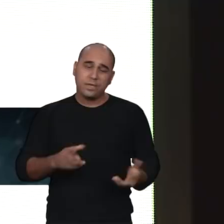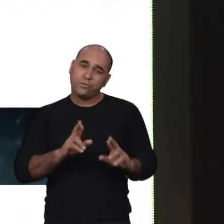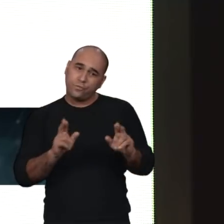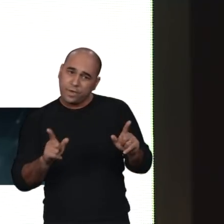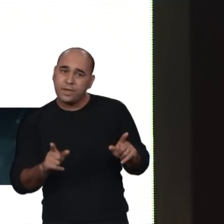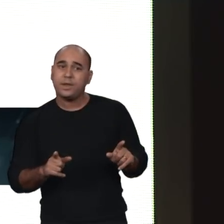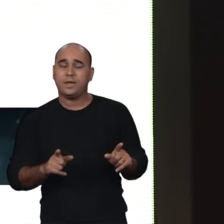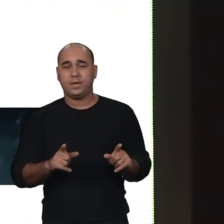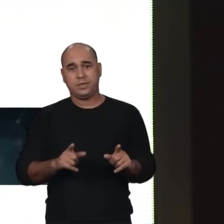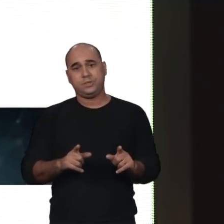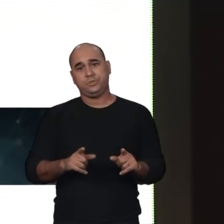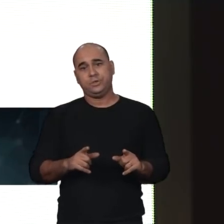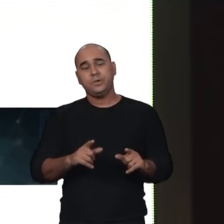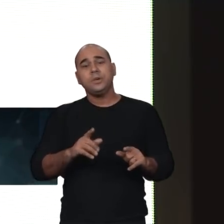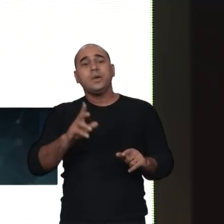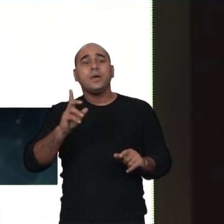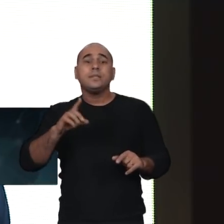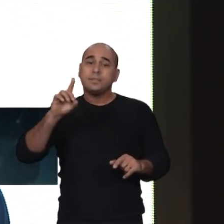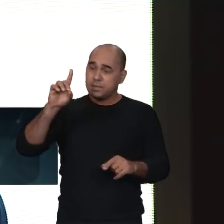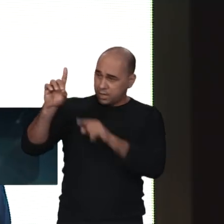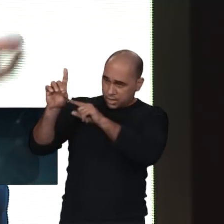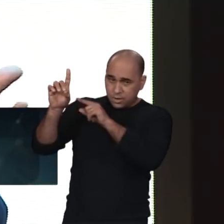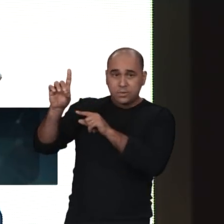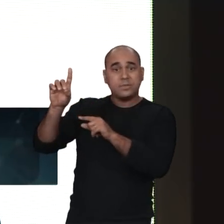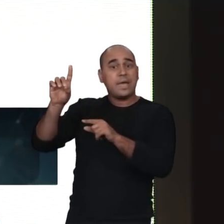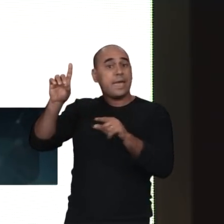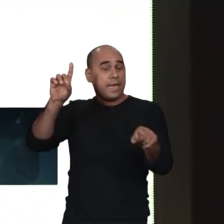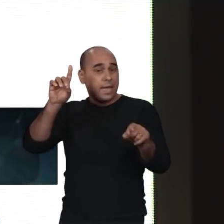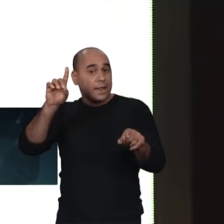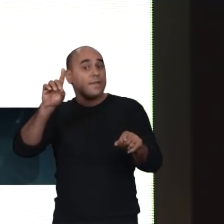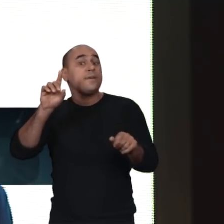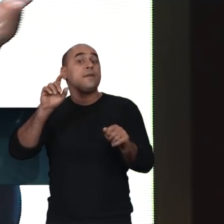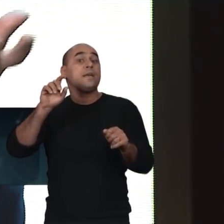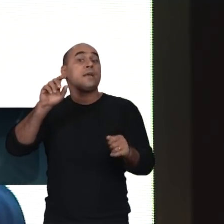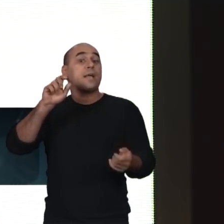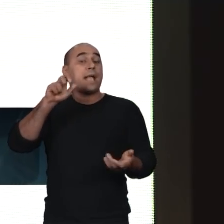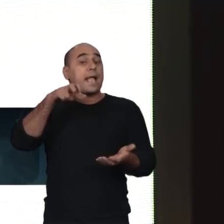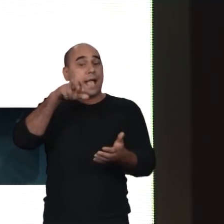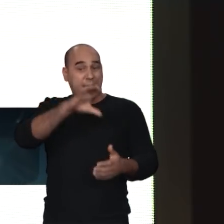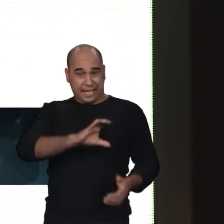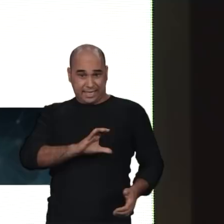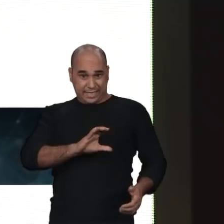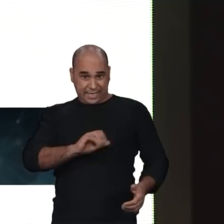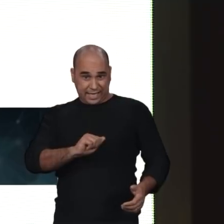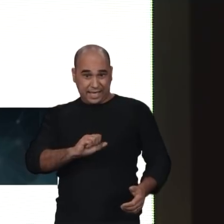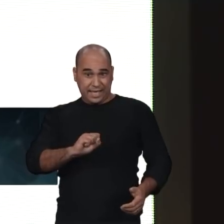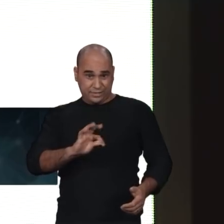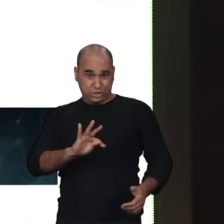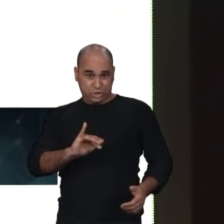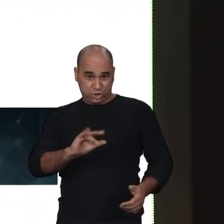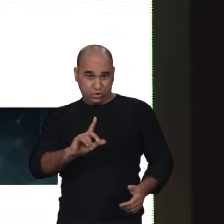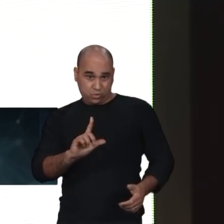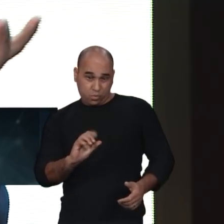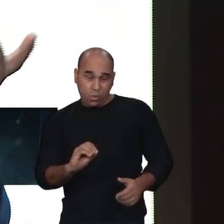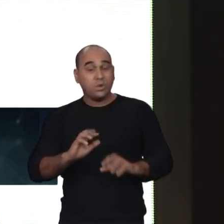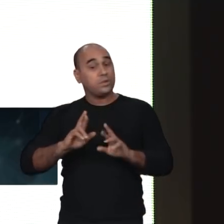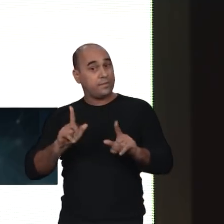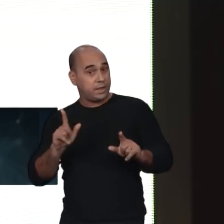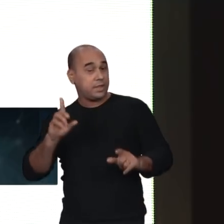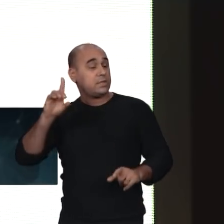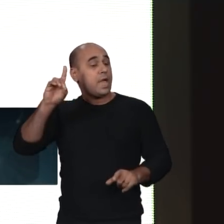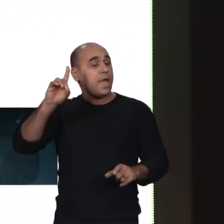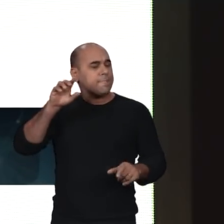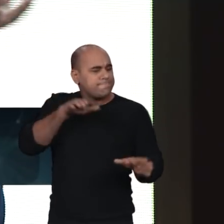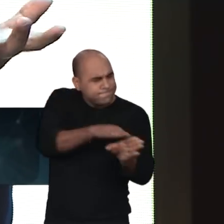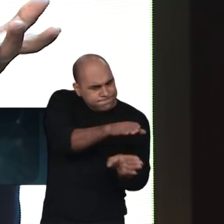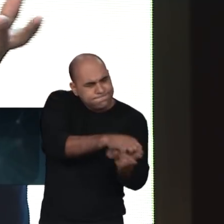capricho. Então Deus, ele pode nos castigar no sentido de disciplinar. E como o próprio C.S. Lewis disse no livro O Mero Cristianismo,